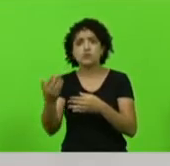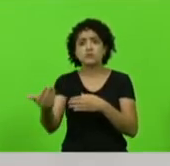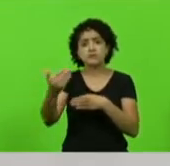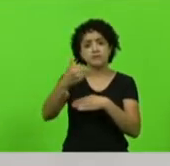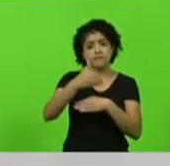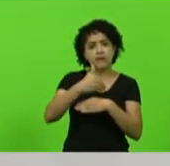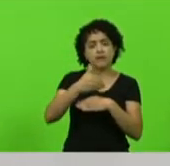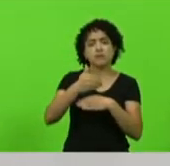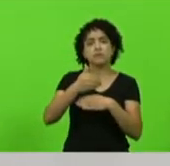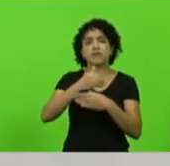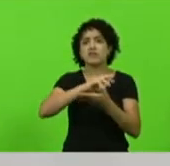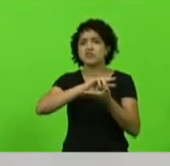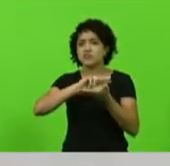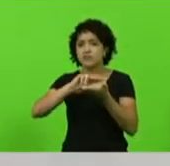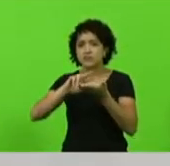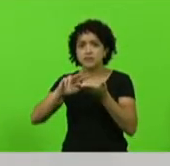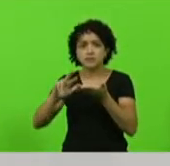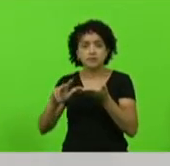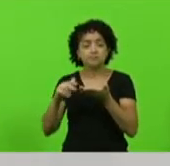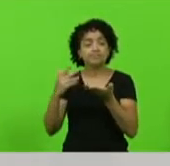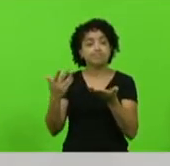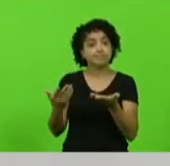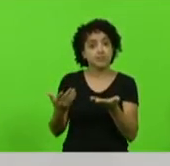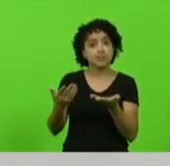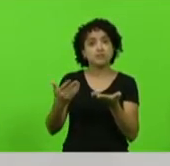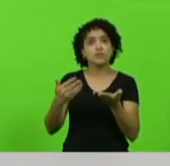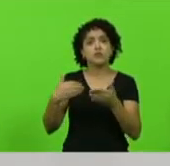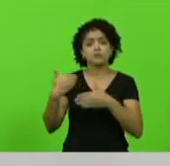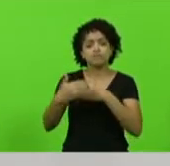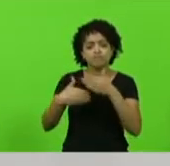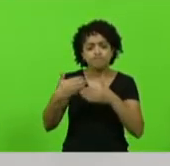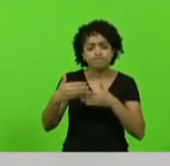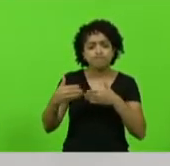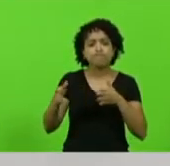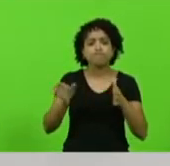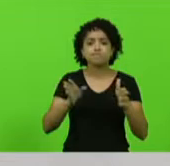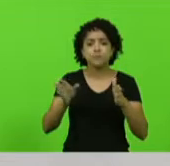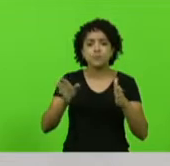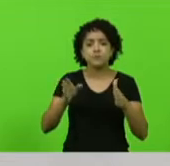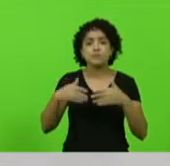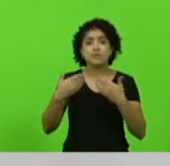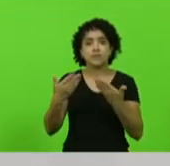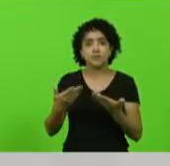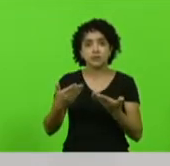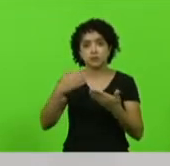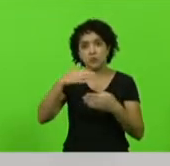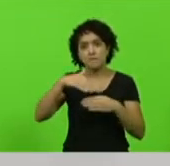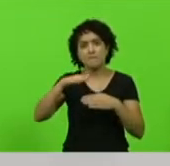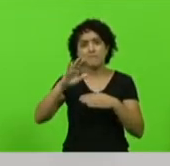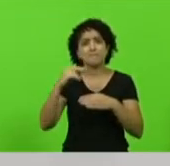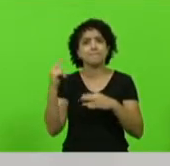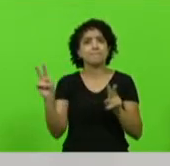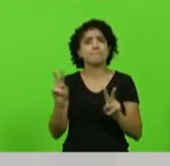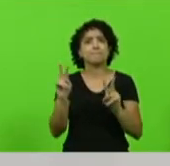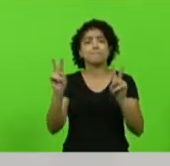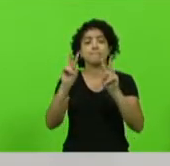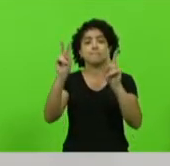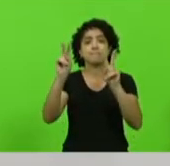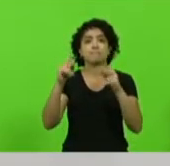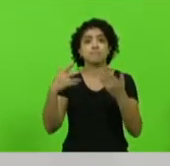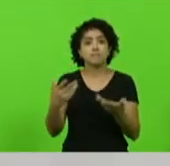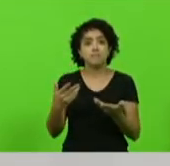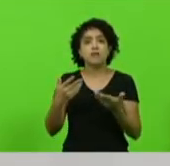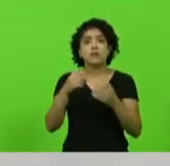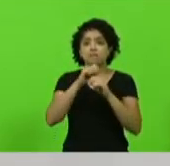razões. E esse foi, durante a minha trajetória, aquilo que eu mais valorizei e aquilo que eu mais